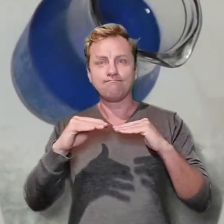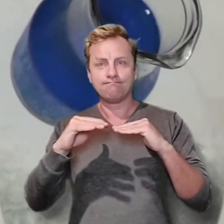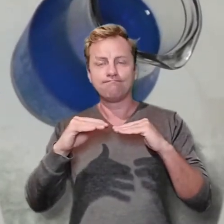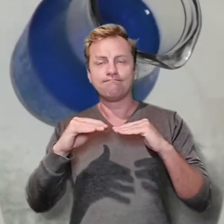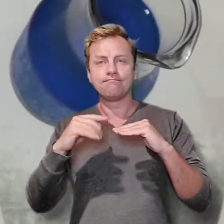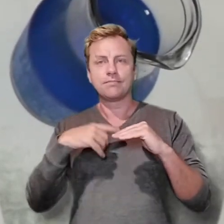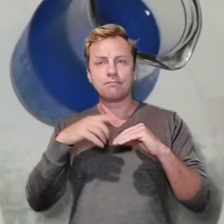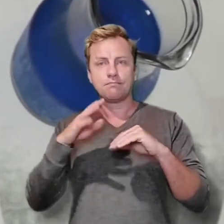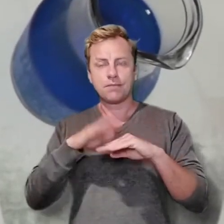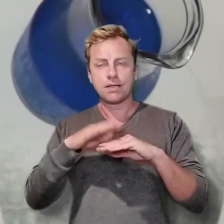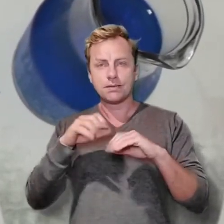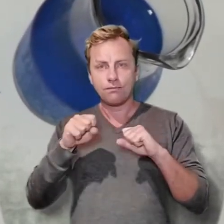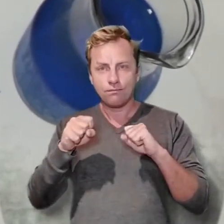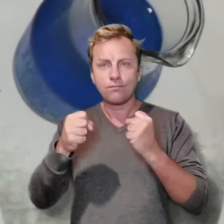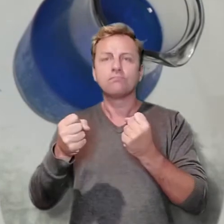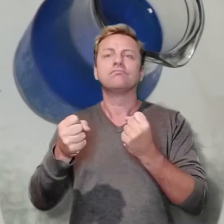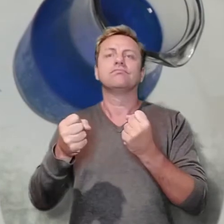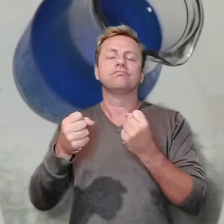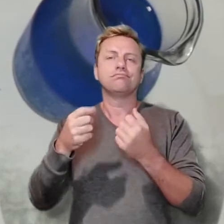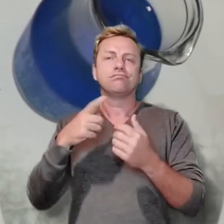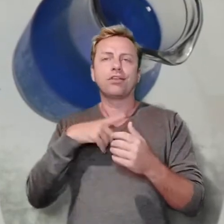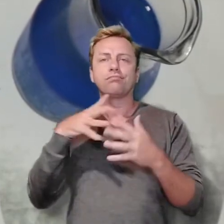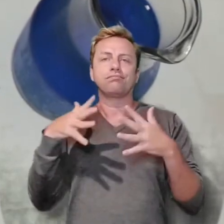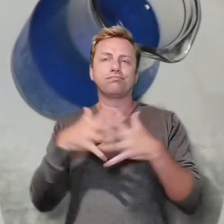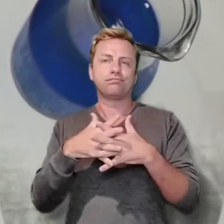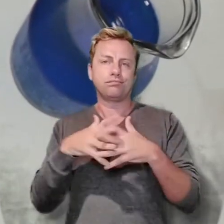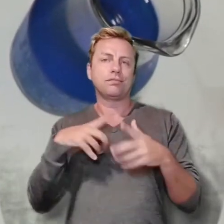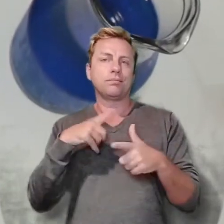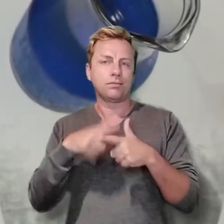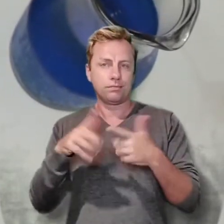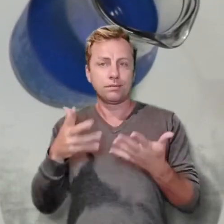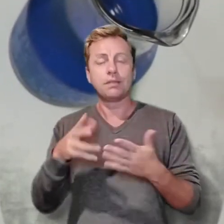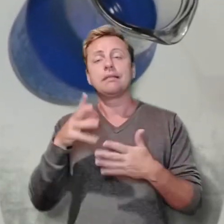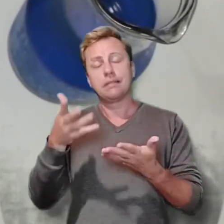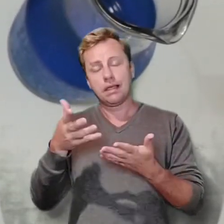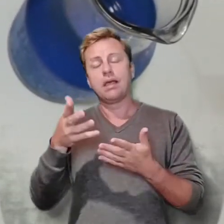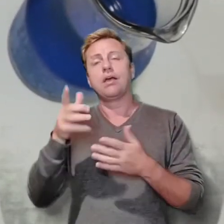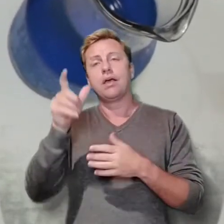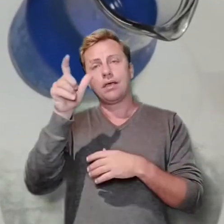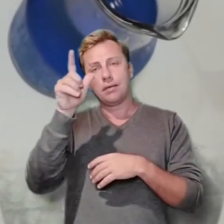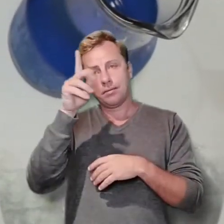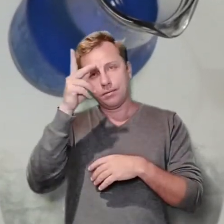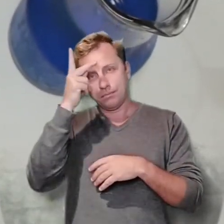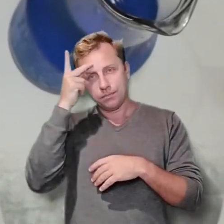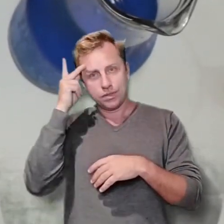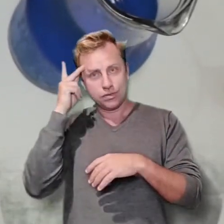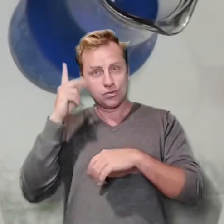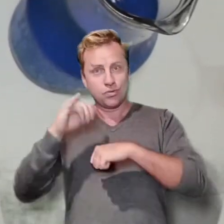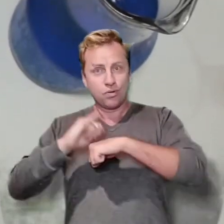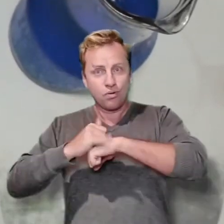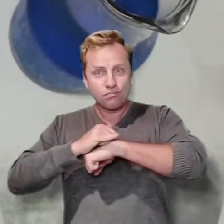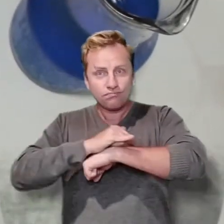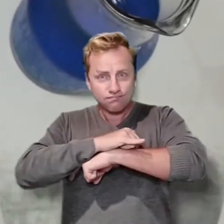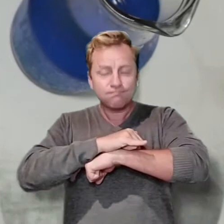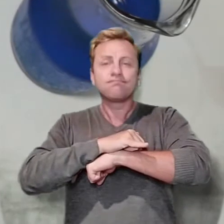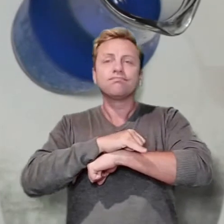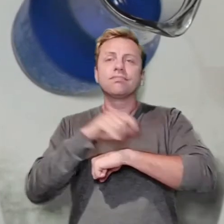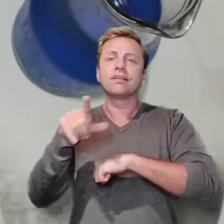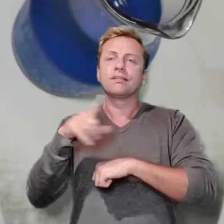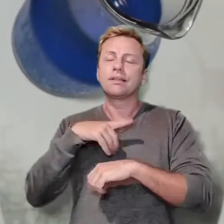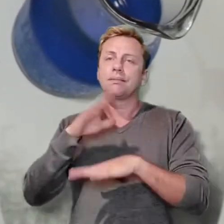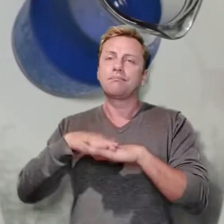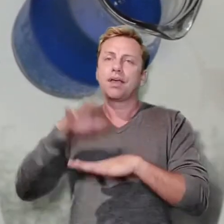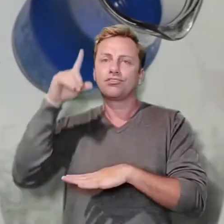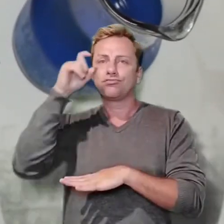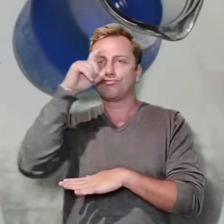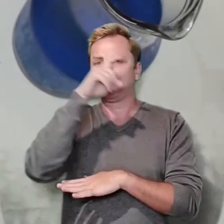movimento que vai requerer mais esforço, esteja comprometida. Então, uma pessoa com obesidade, ela vai ter um pouco mais de dificuldade,